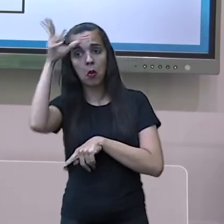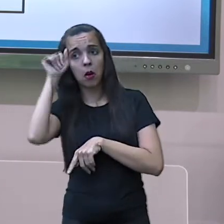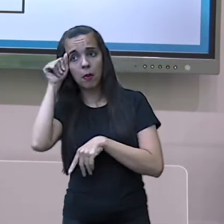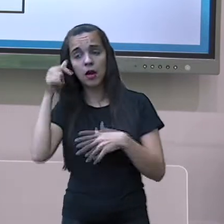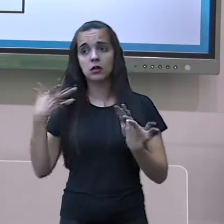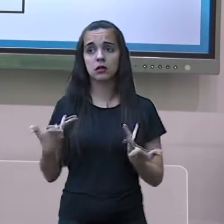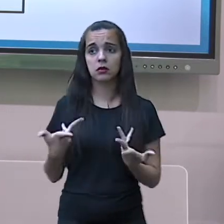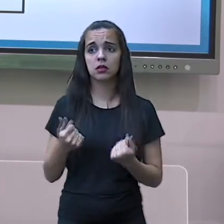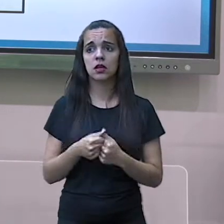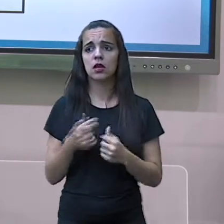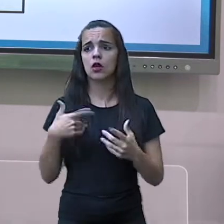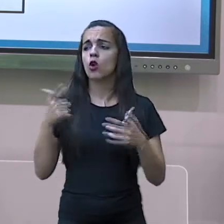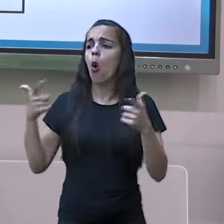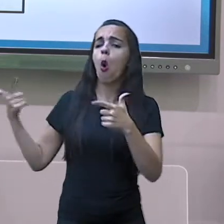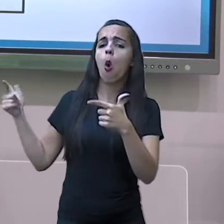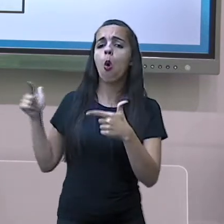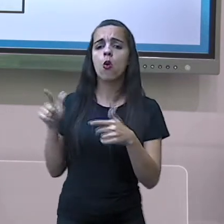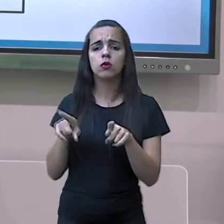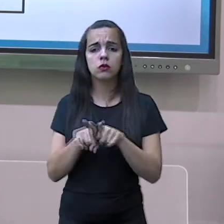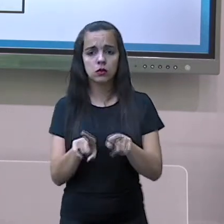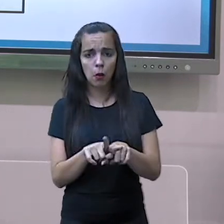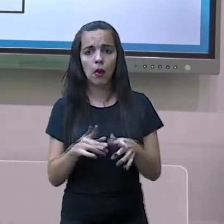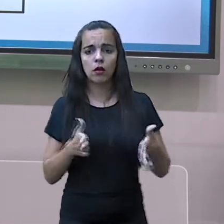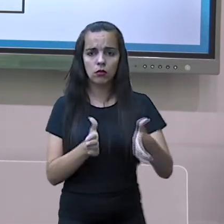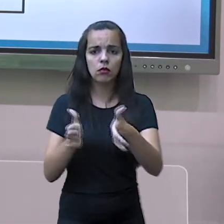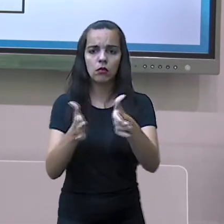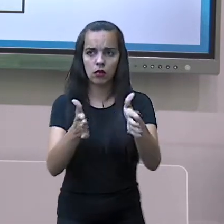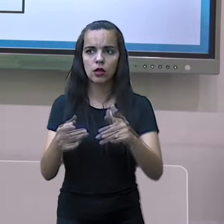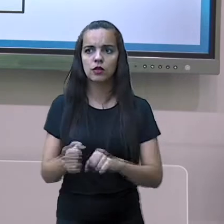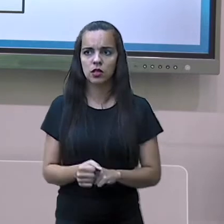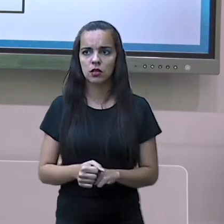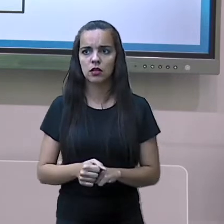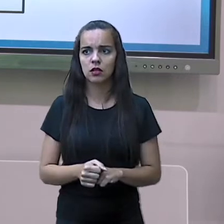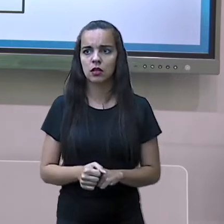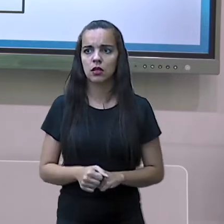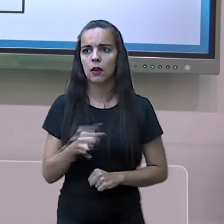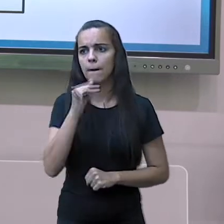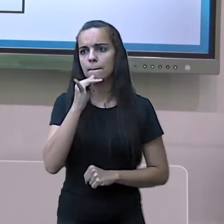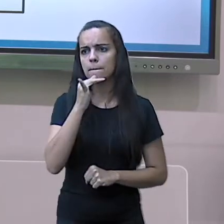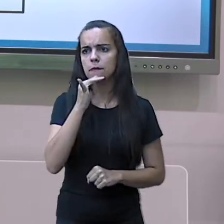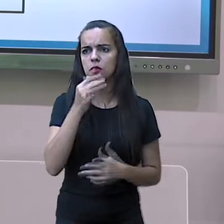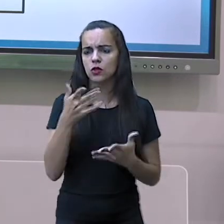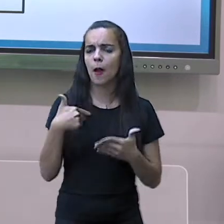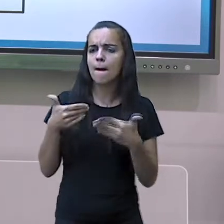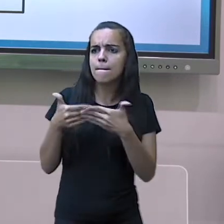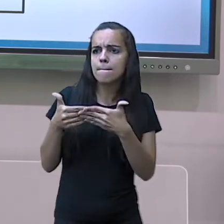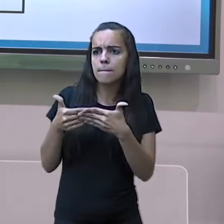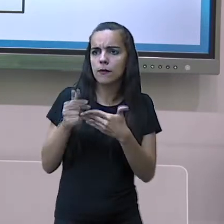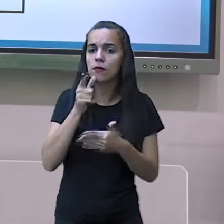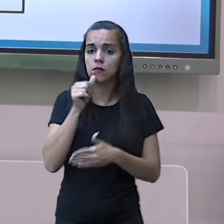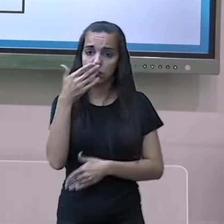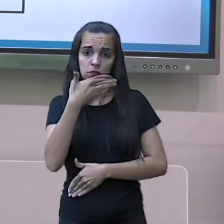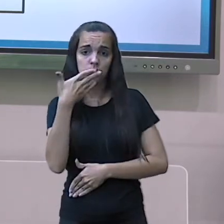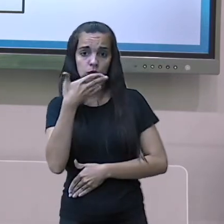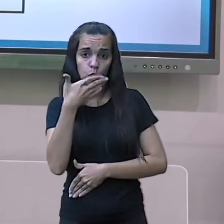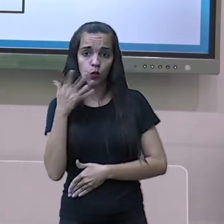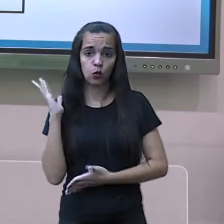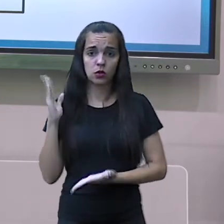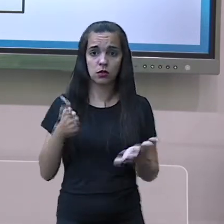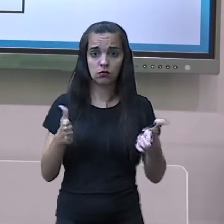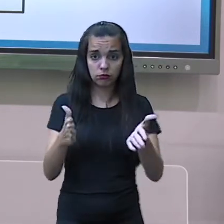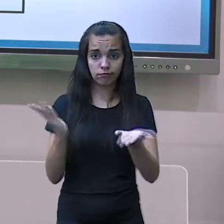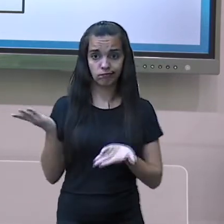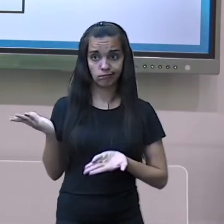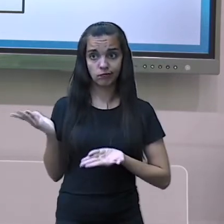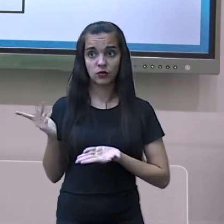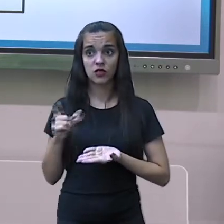Nilo e outros grandes rios. Tá? Vou deixar um exemplo pertinho da gente, o Rio Doce. Por